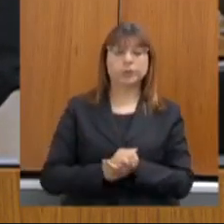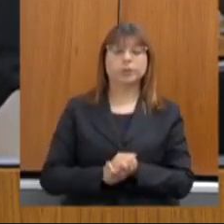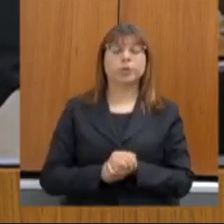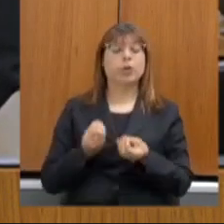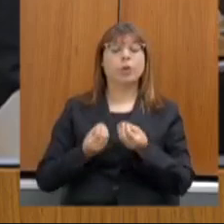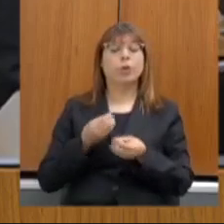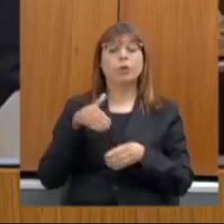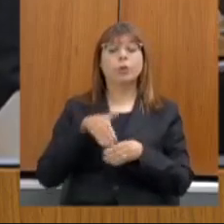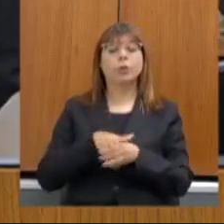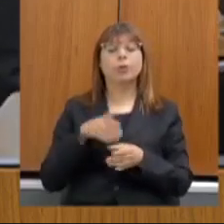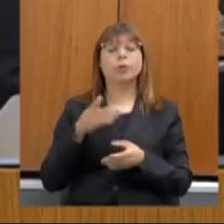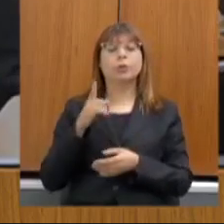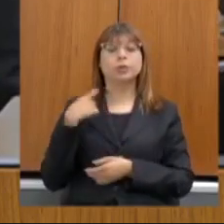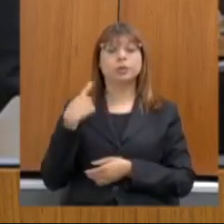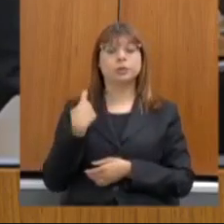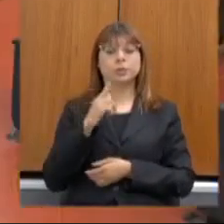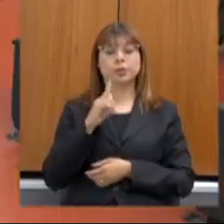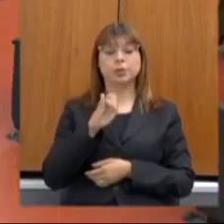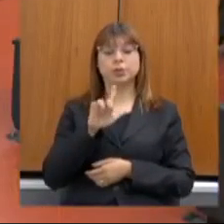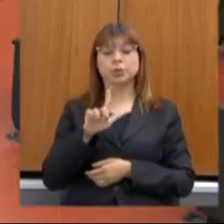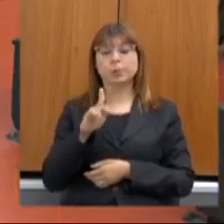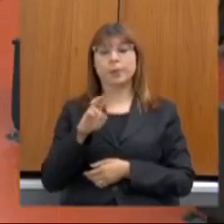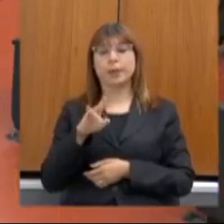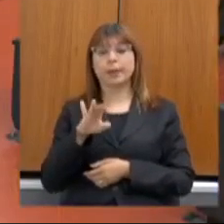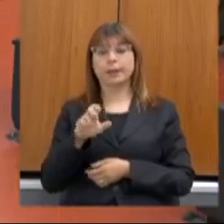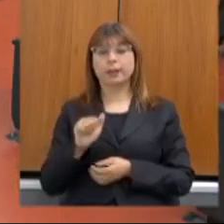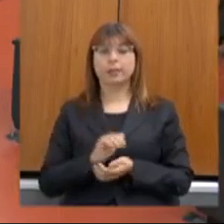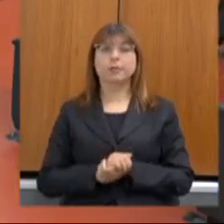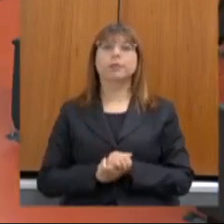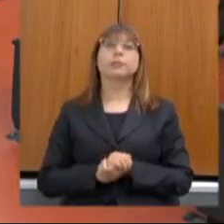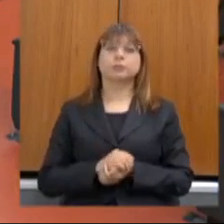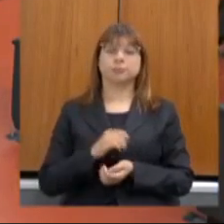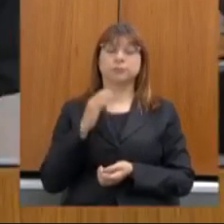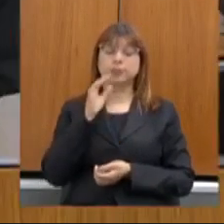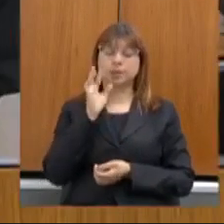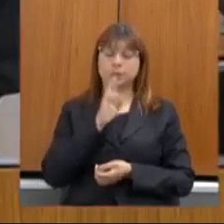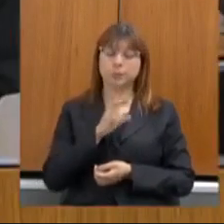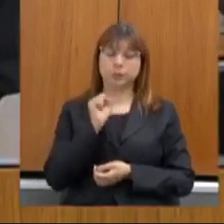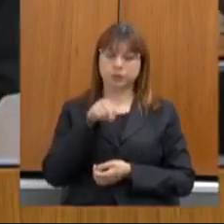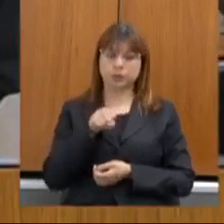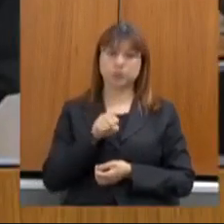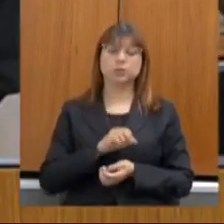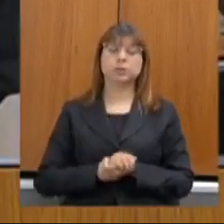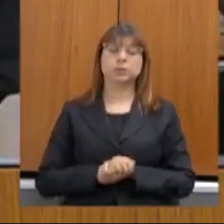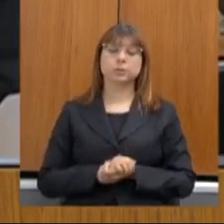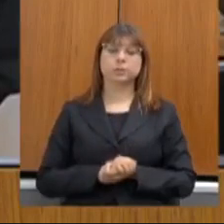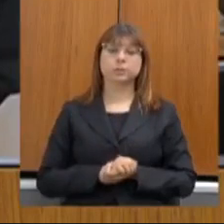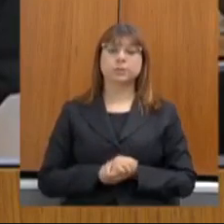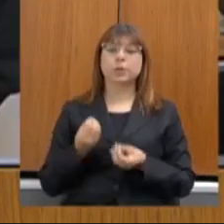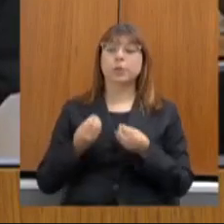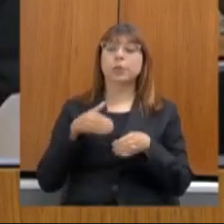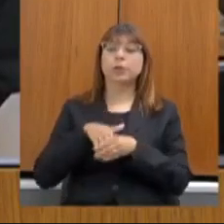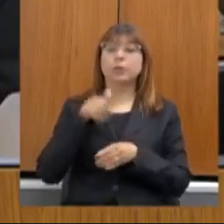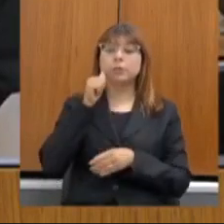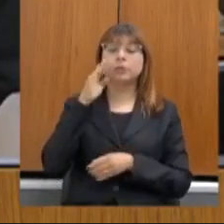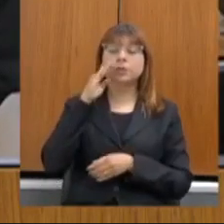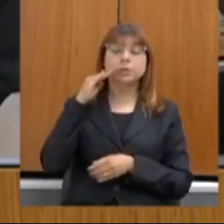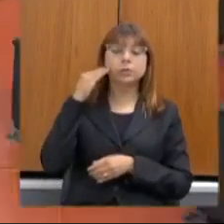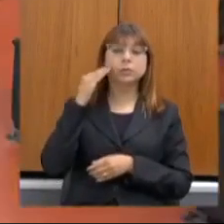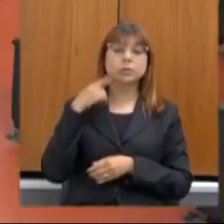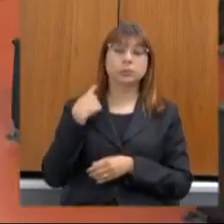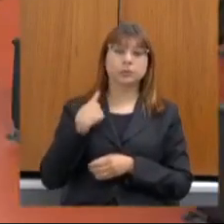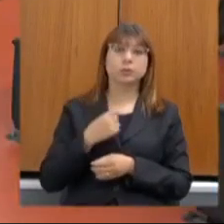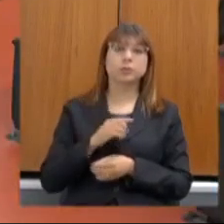vota os requerimentos o deputado Gil Pereira votos em seu presidente voto sim do deputado Gil como volta a deputado a